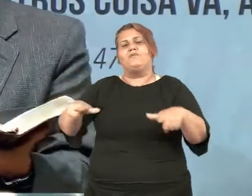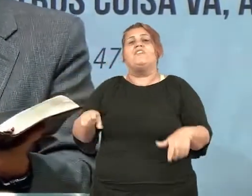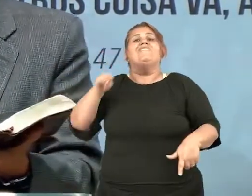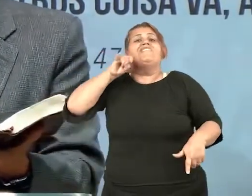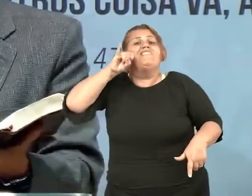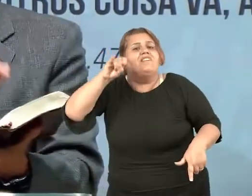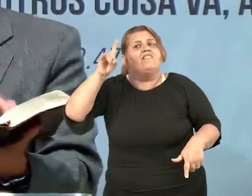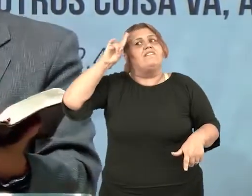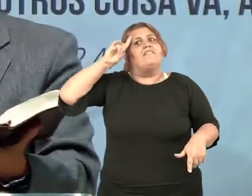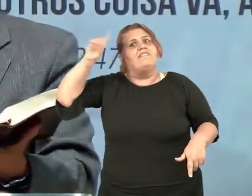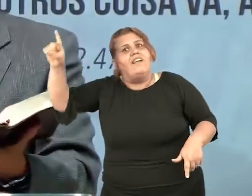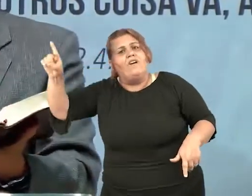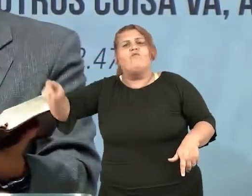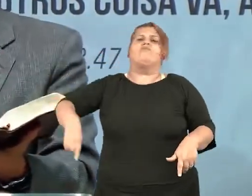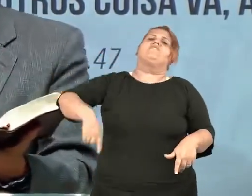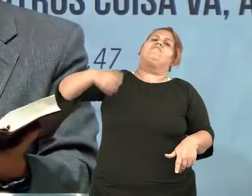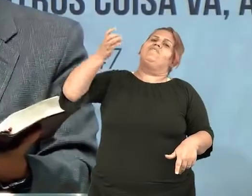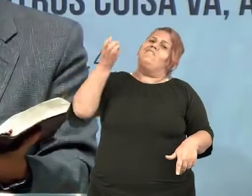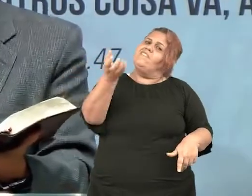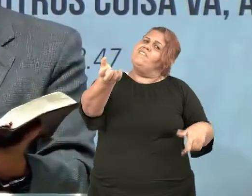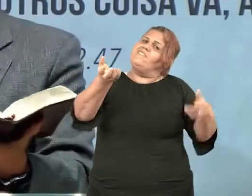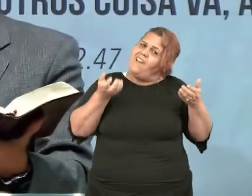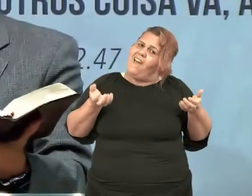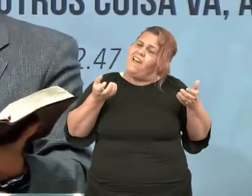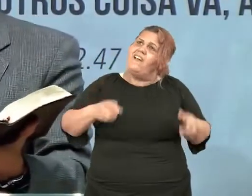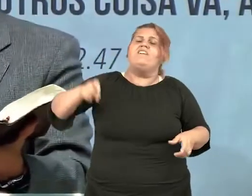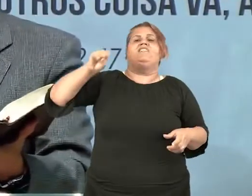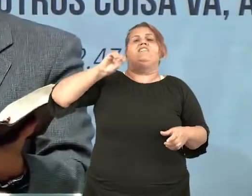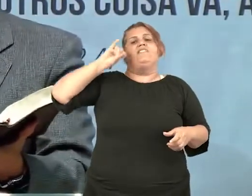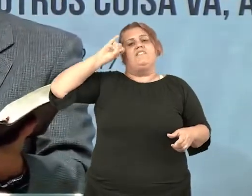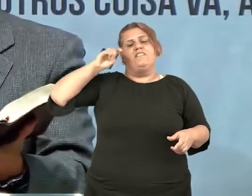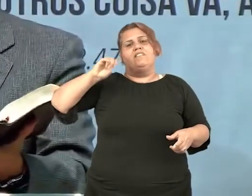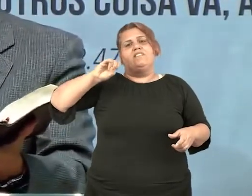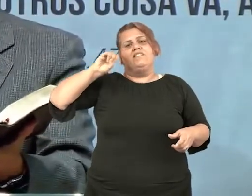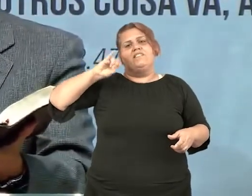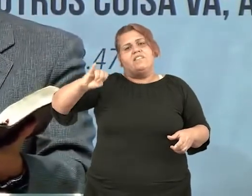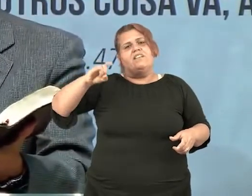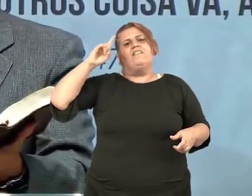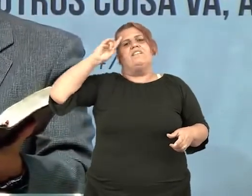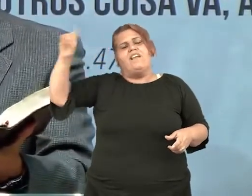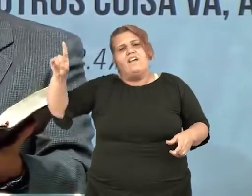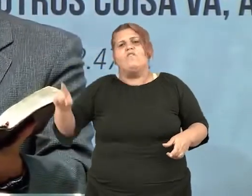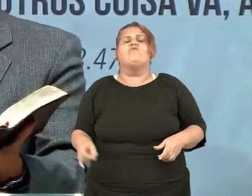Se Deus quiser, se Deus permitir.